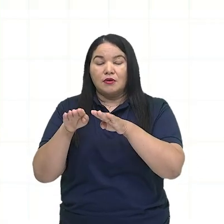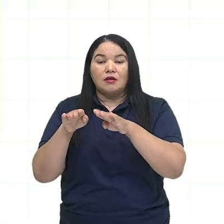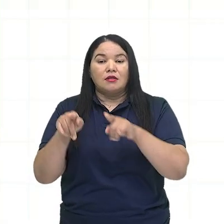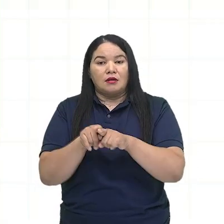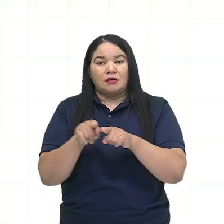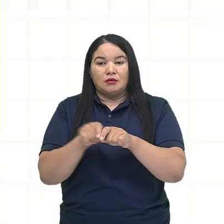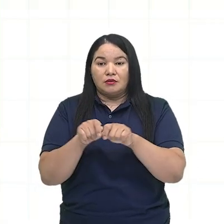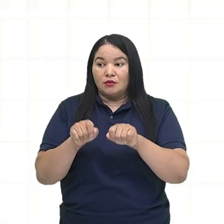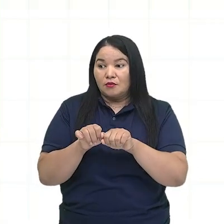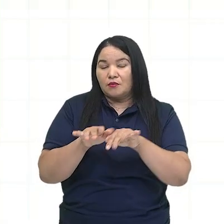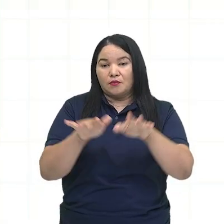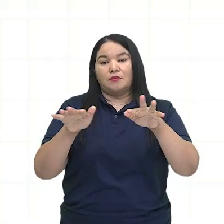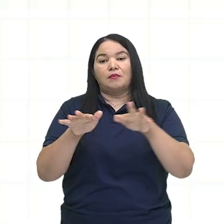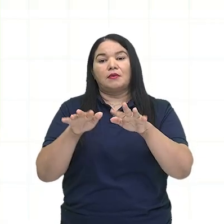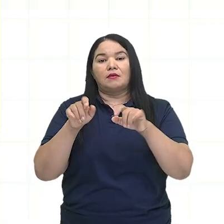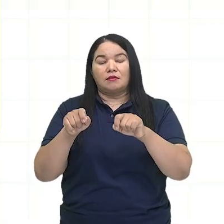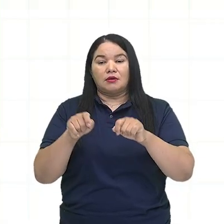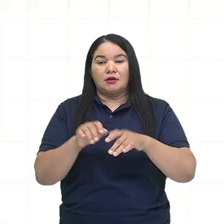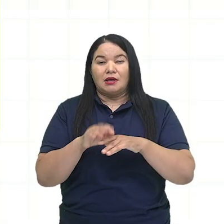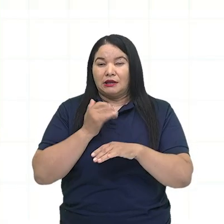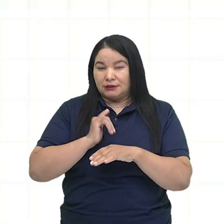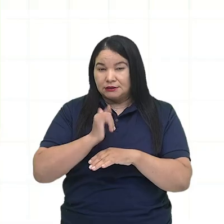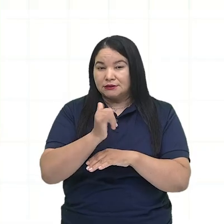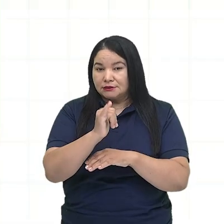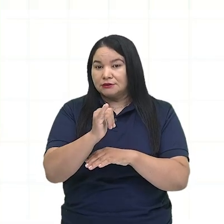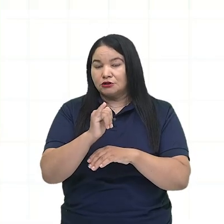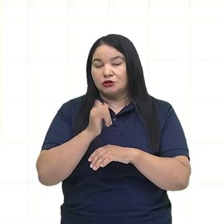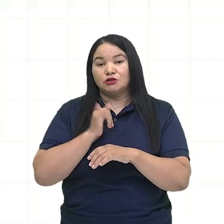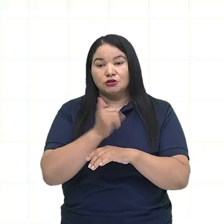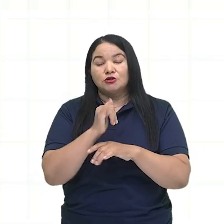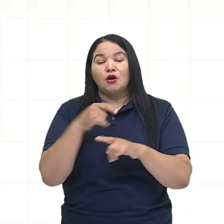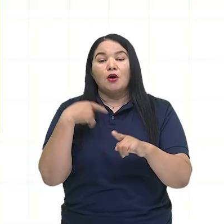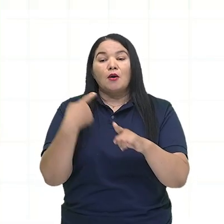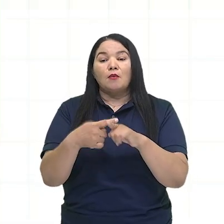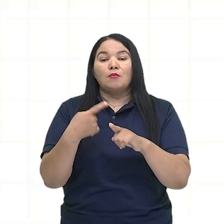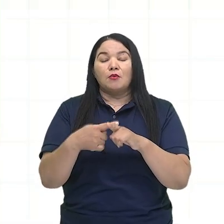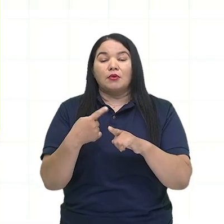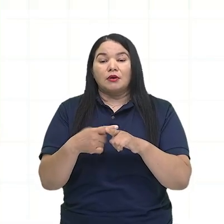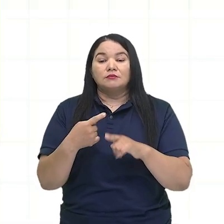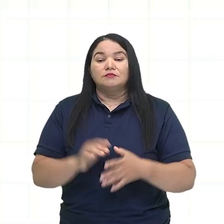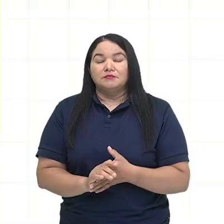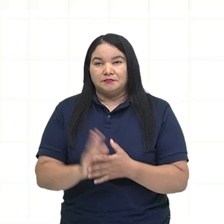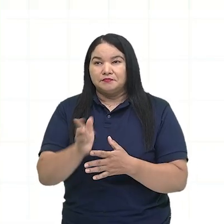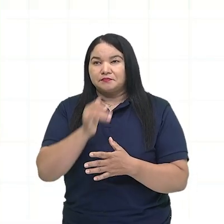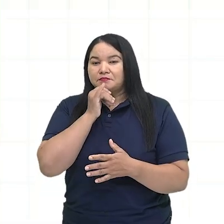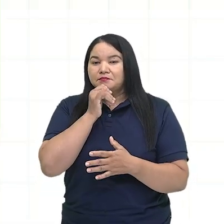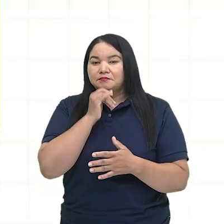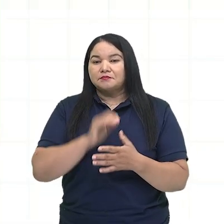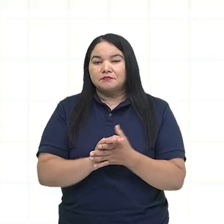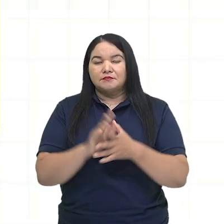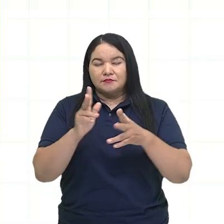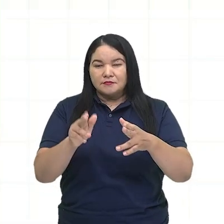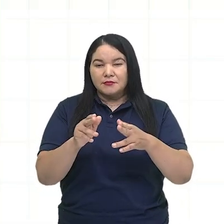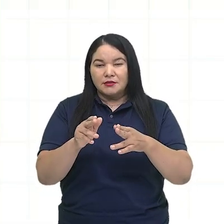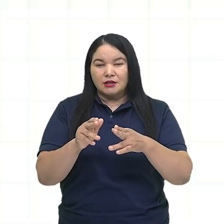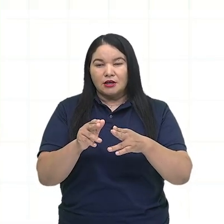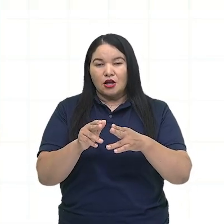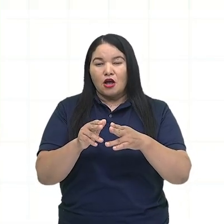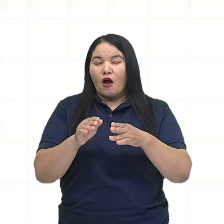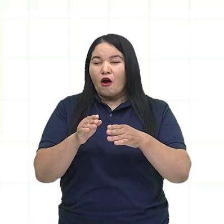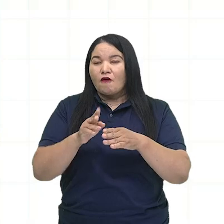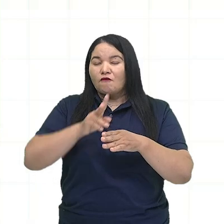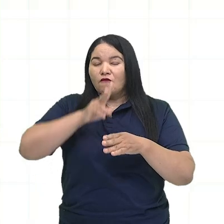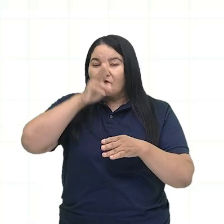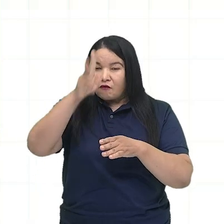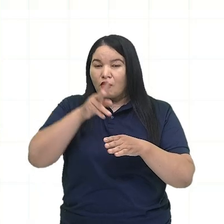elas liberam uma grande quantidade de energia, porque uma está digamos assim, forçando